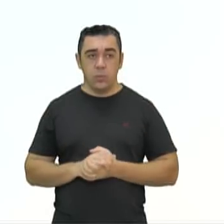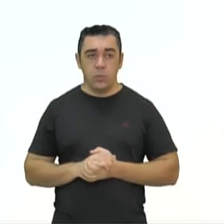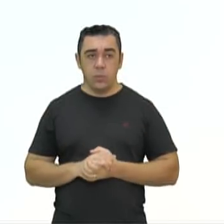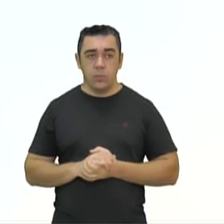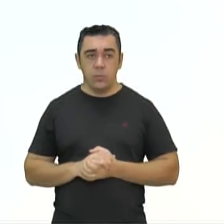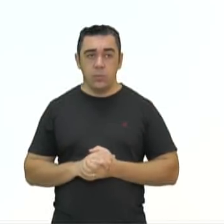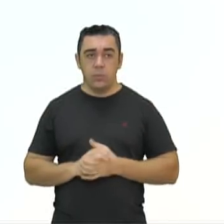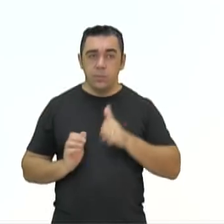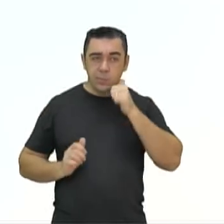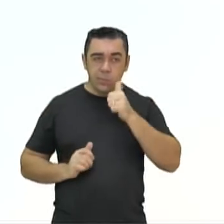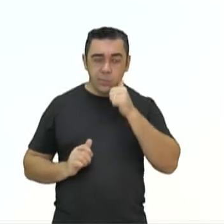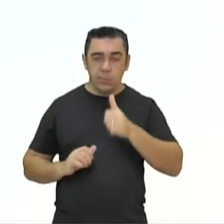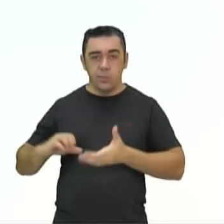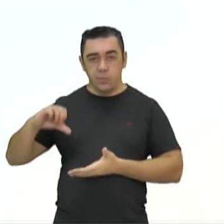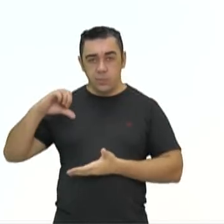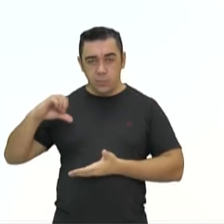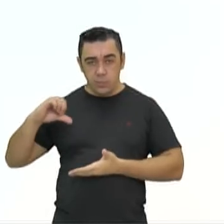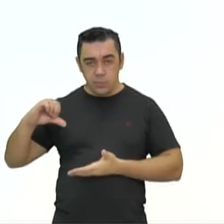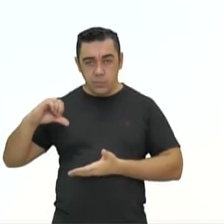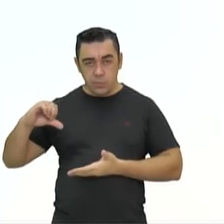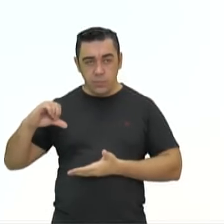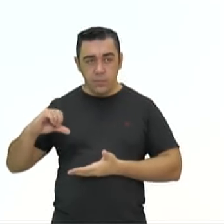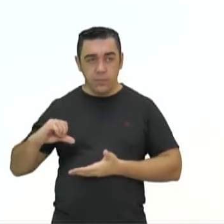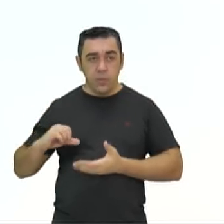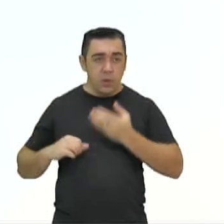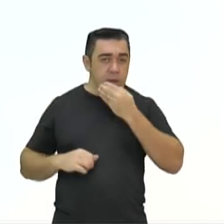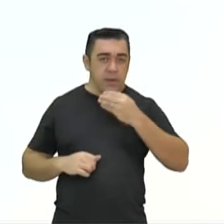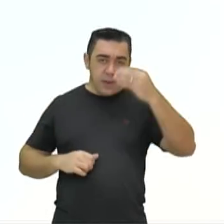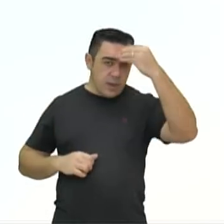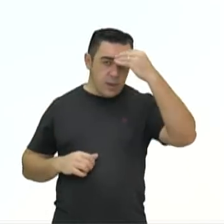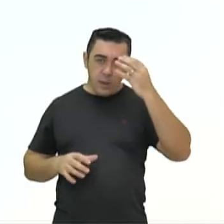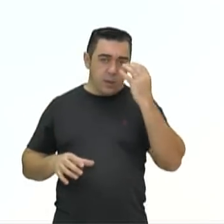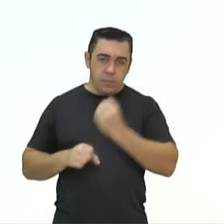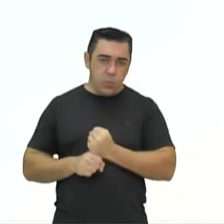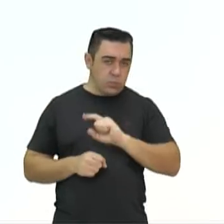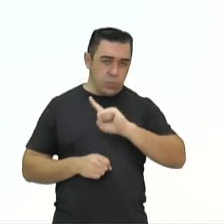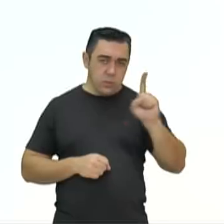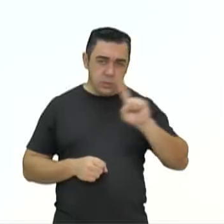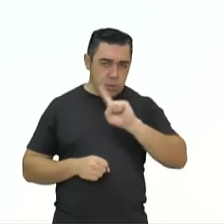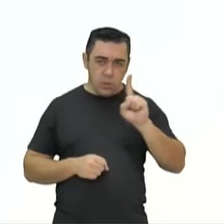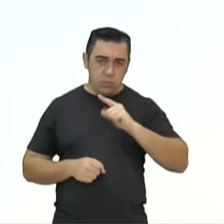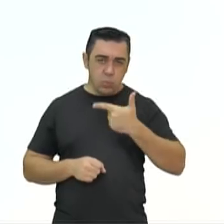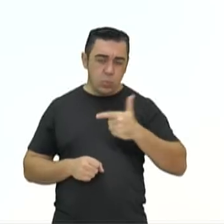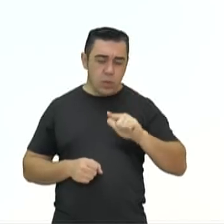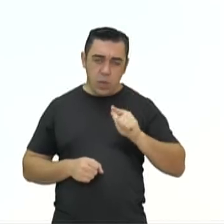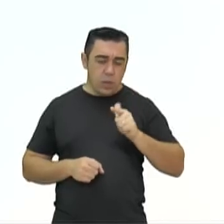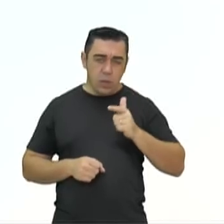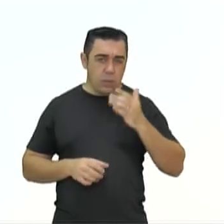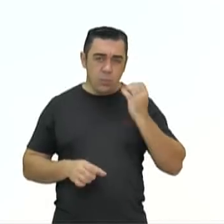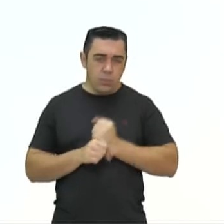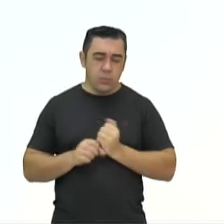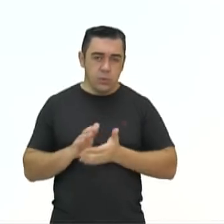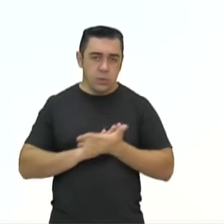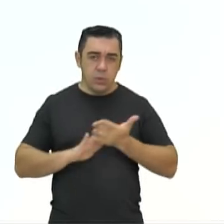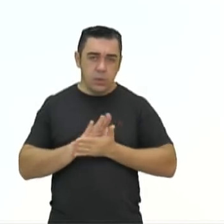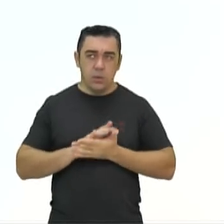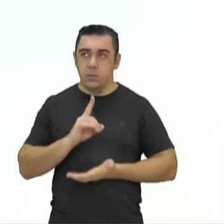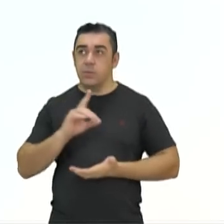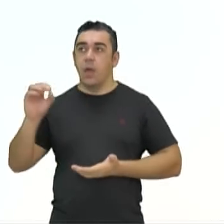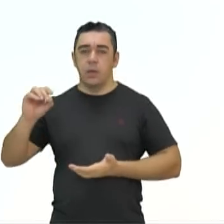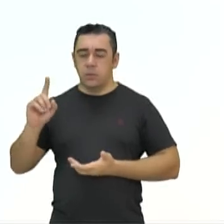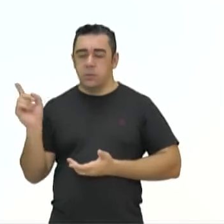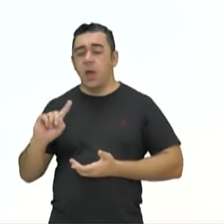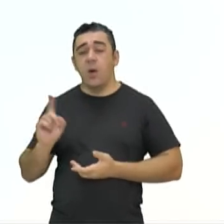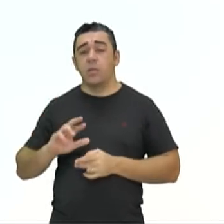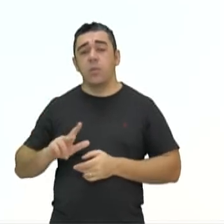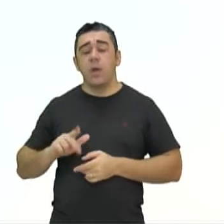a dama, 9 pontos. O rei, ele não pode ser capturado, então a gente fala que ele não tem valor. O rei, valor 100? Não, ele